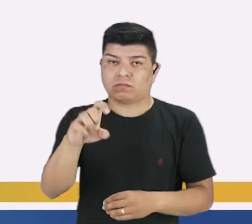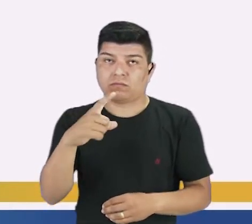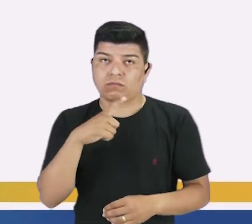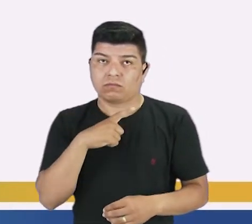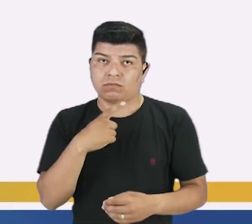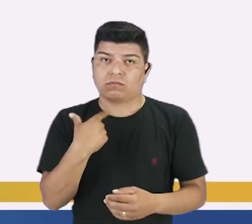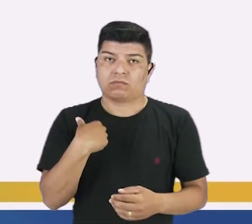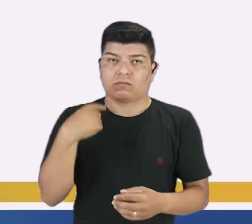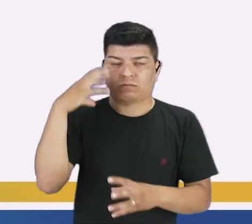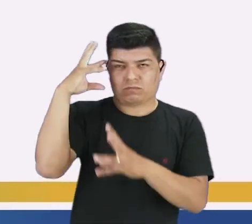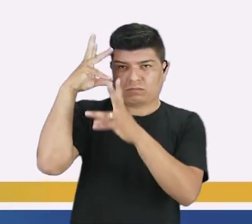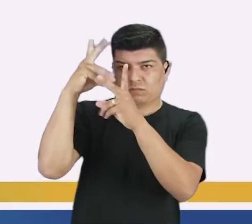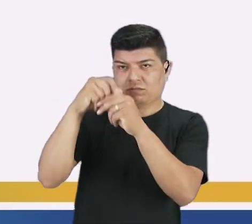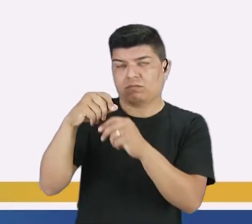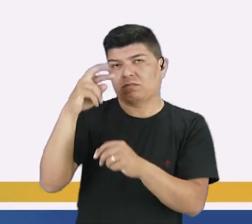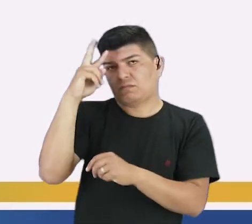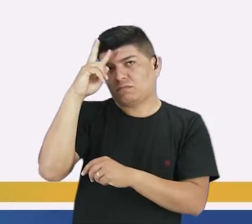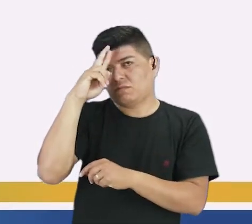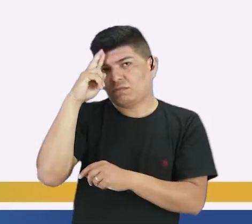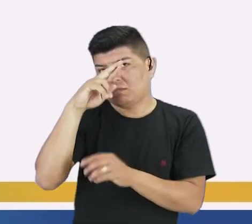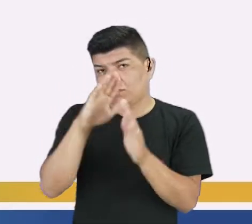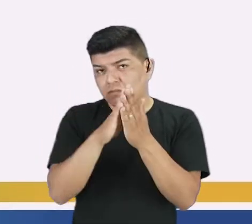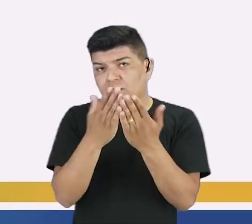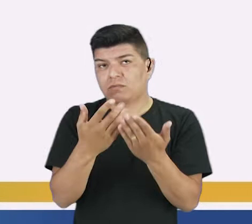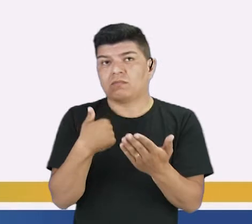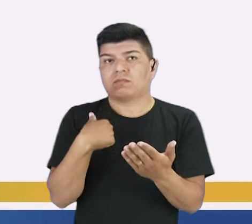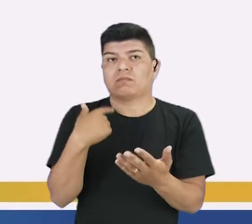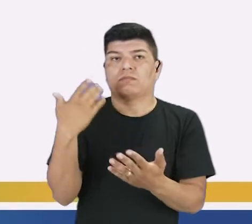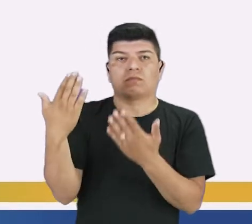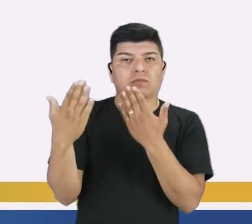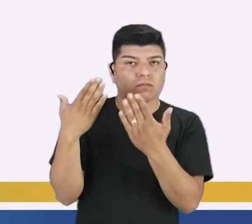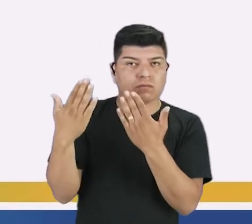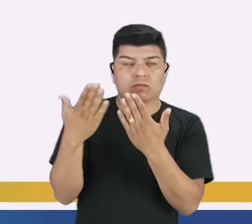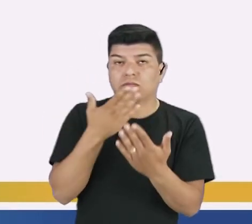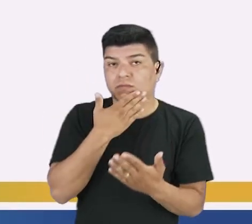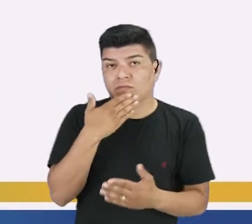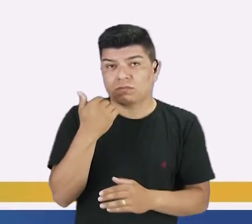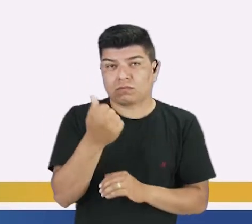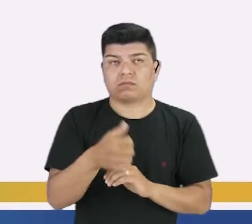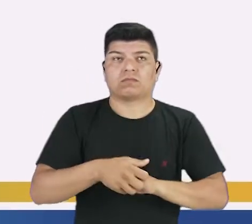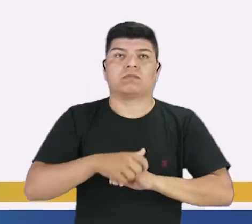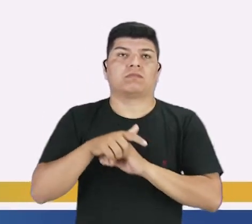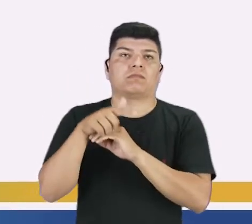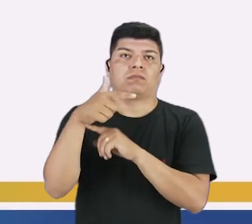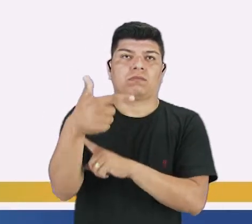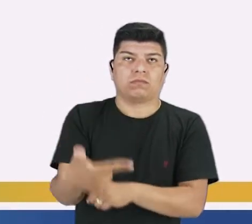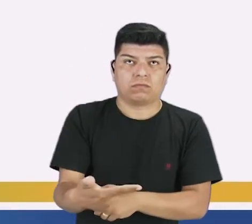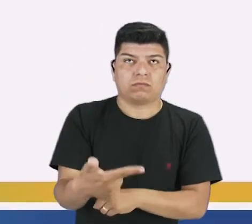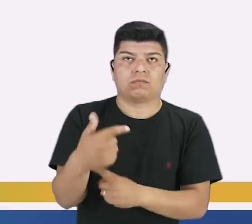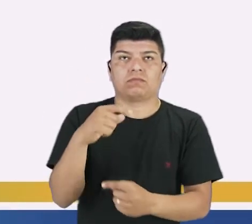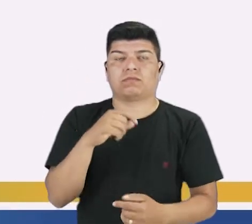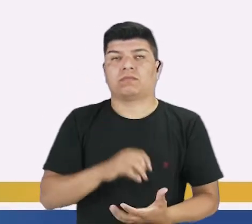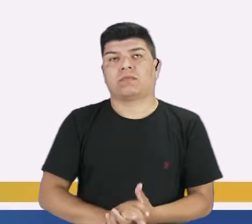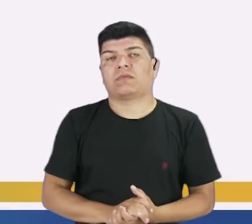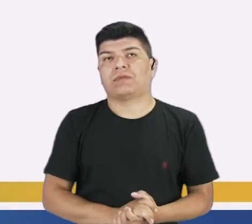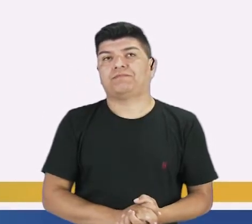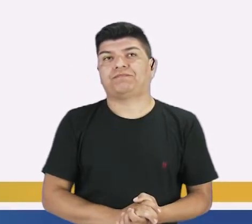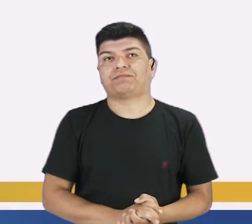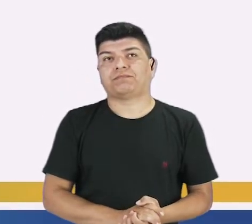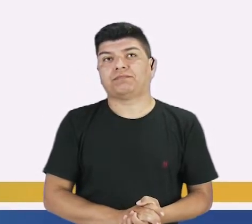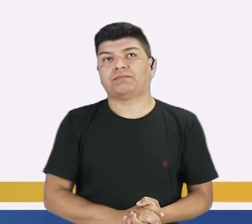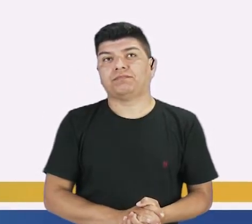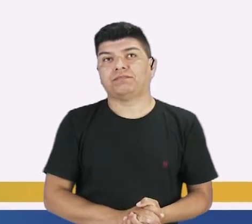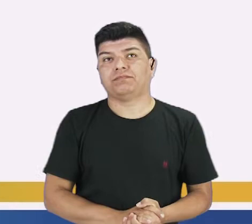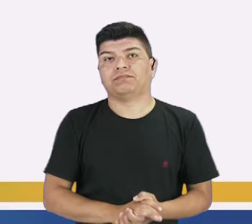façam um resgate aí dos livros de história para fazer essa associação mais tranquila. Depois, com o advento